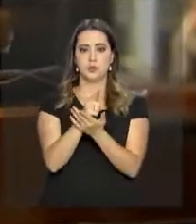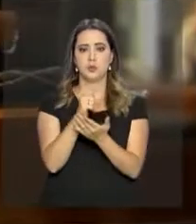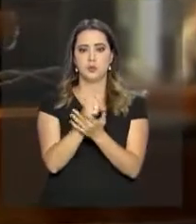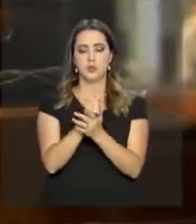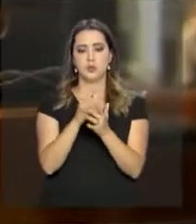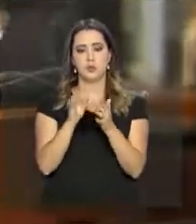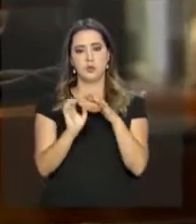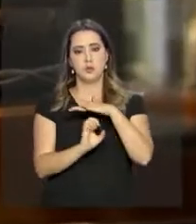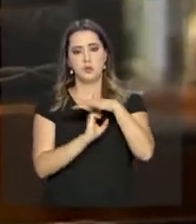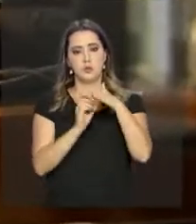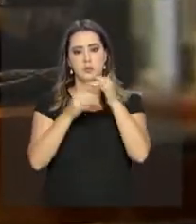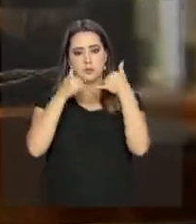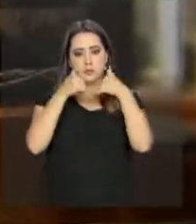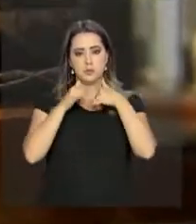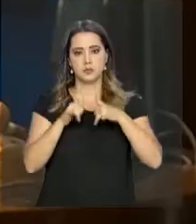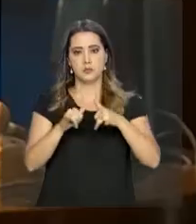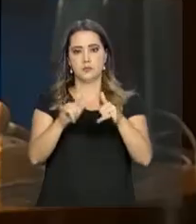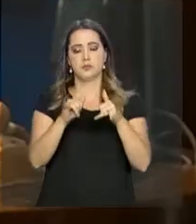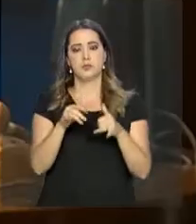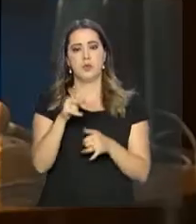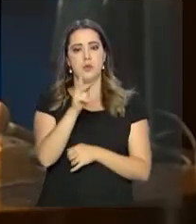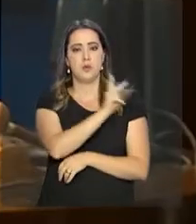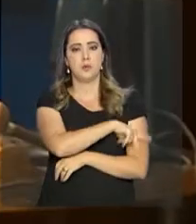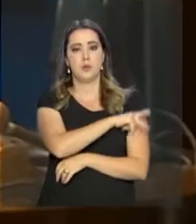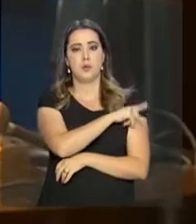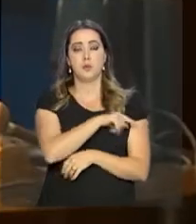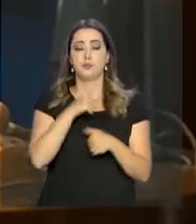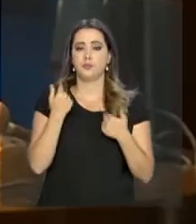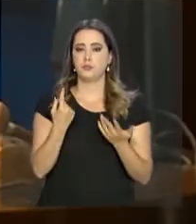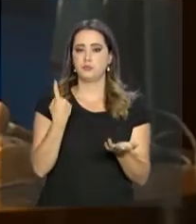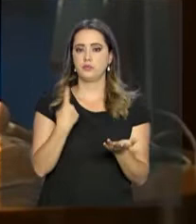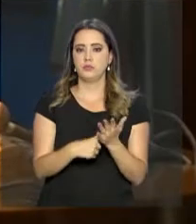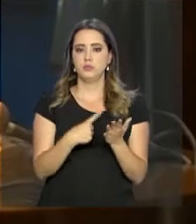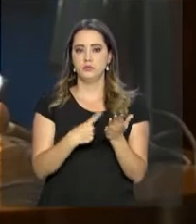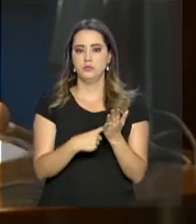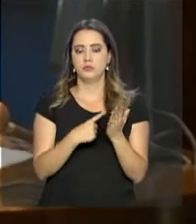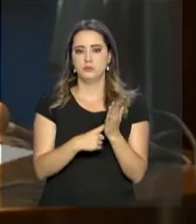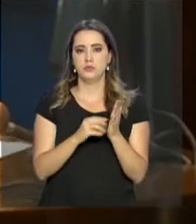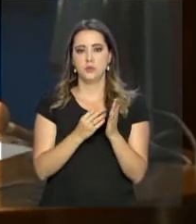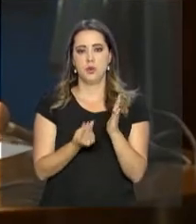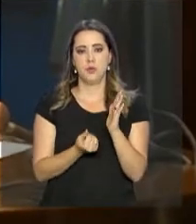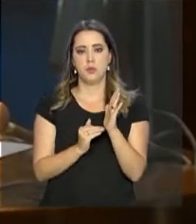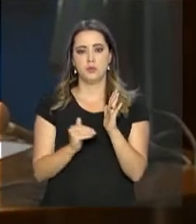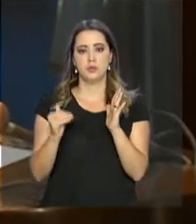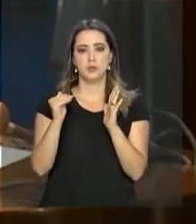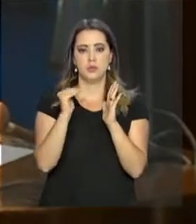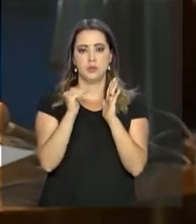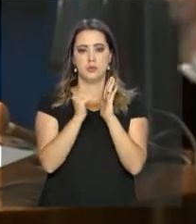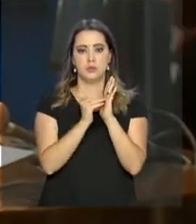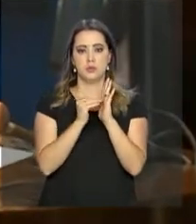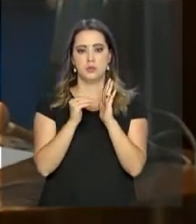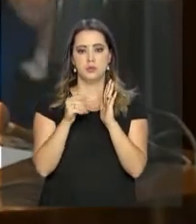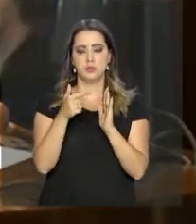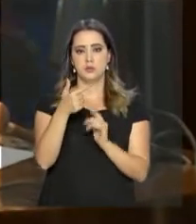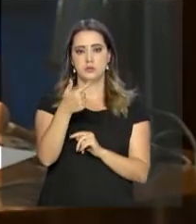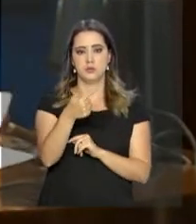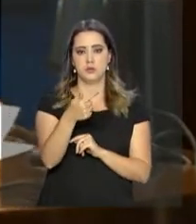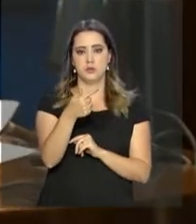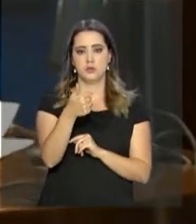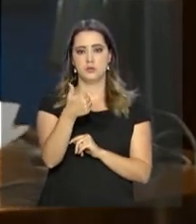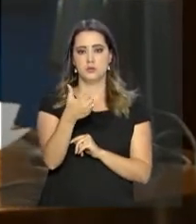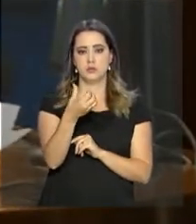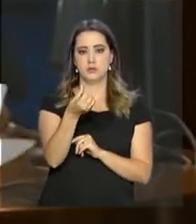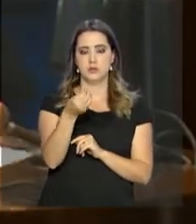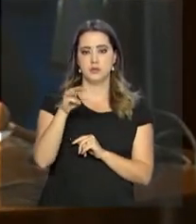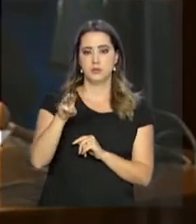do piauí cepisa com isso ela se comprometeu a aumentar o capital da companhia em mais de 716